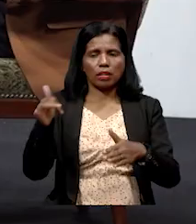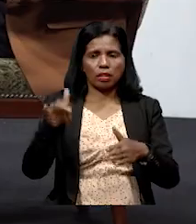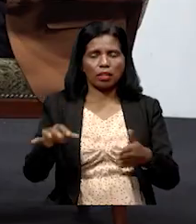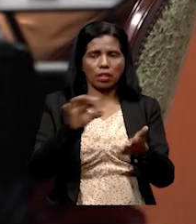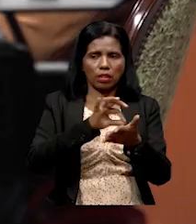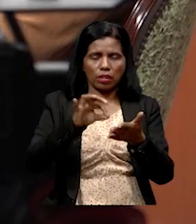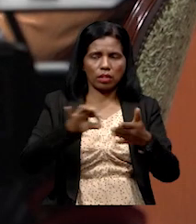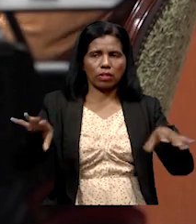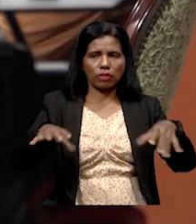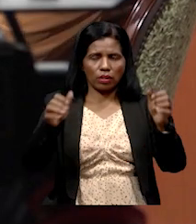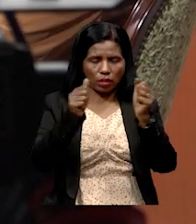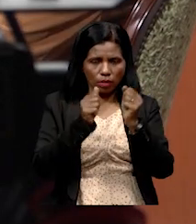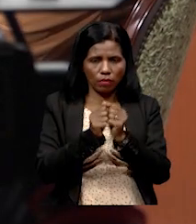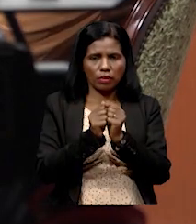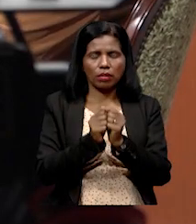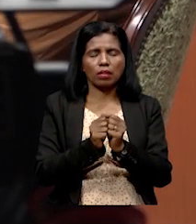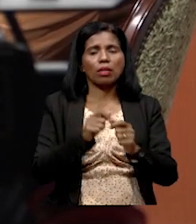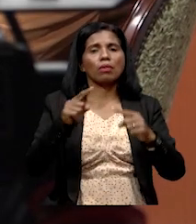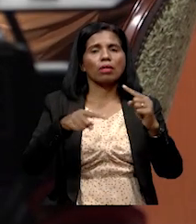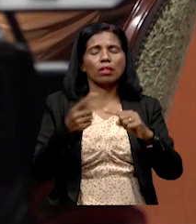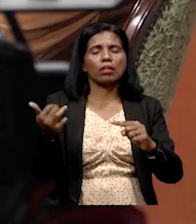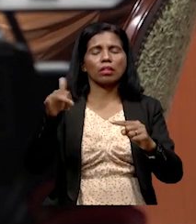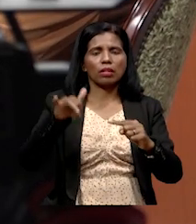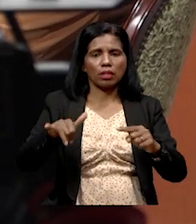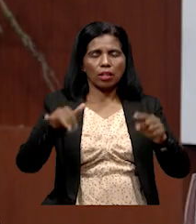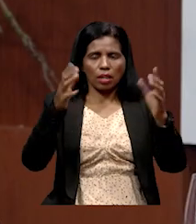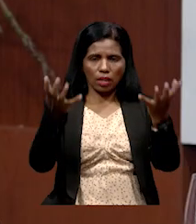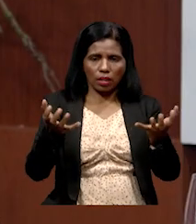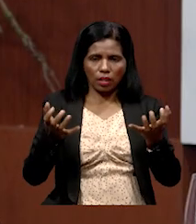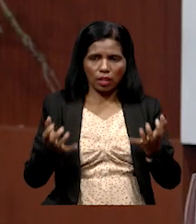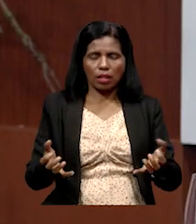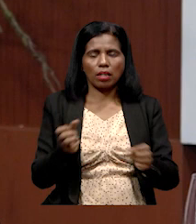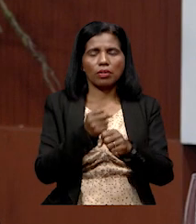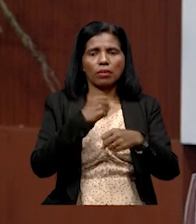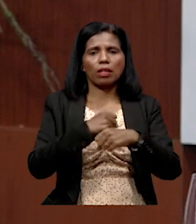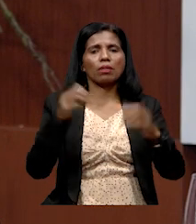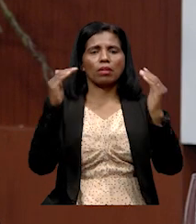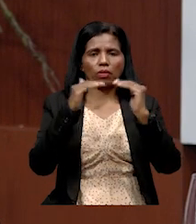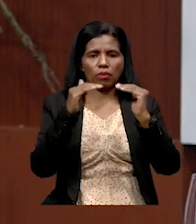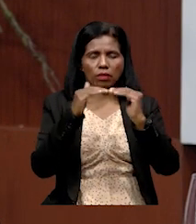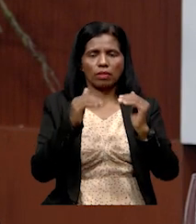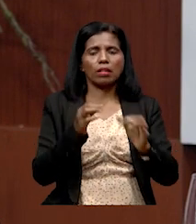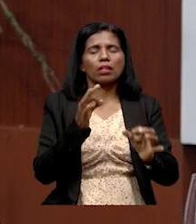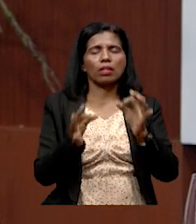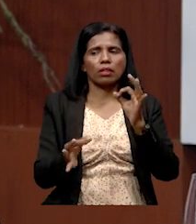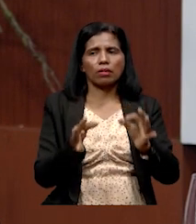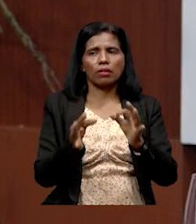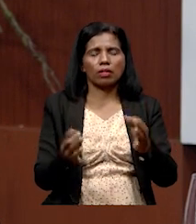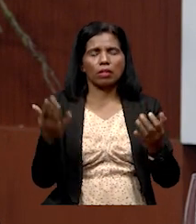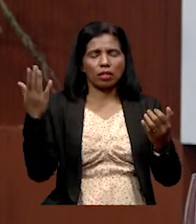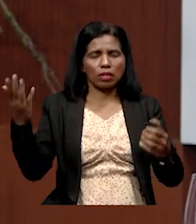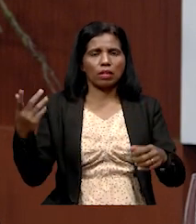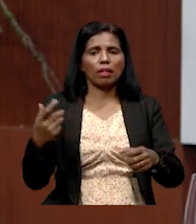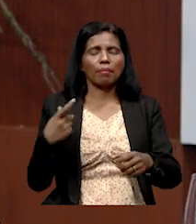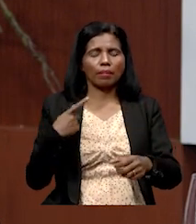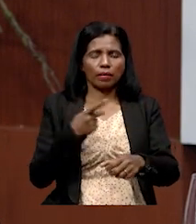assina a plataforma entendimento, benhira Sira Rasik disponível ha karak halo diálogo. Mas que nune, ia plenária semana